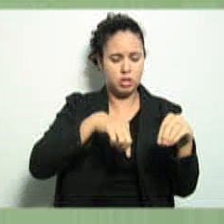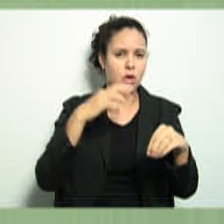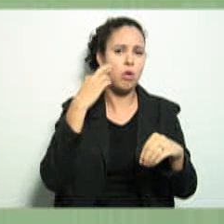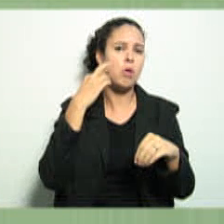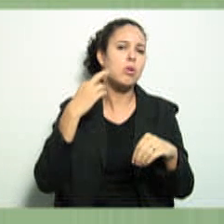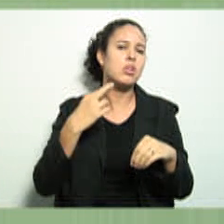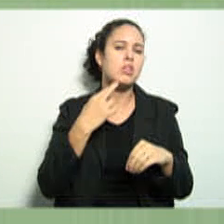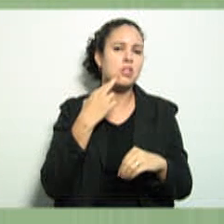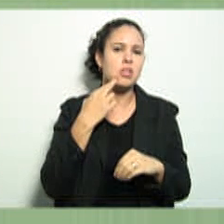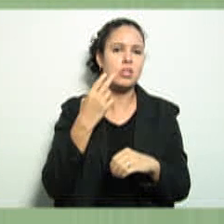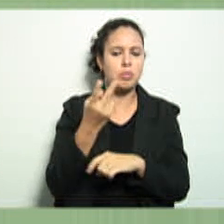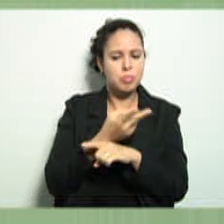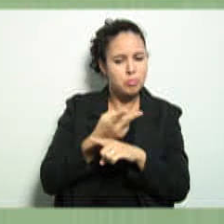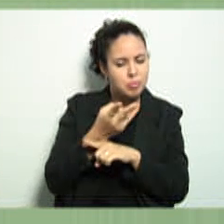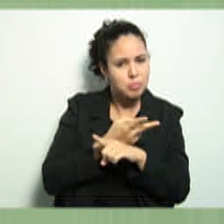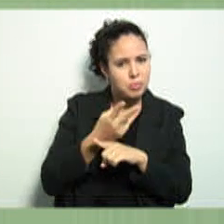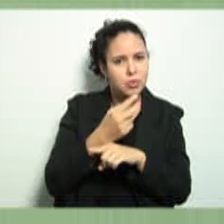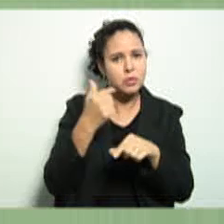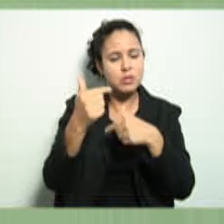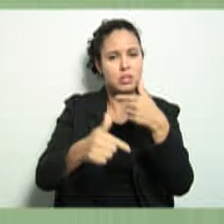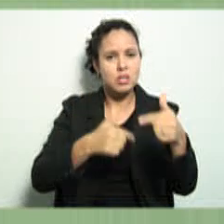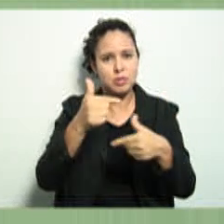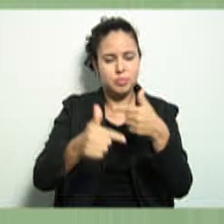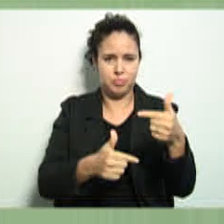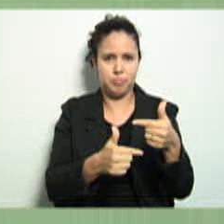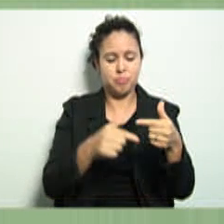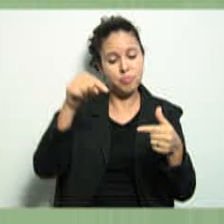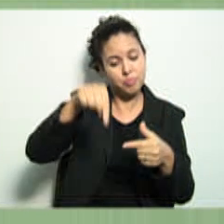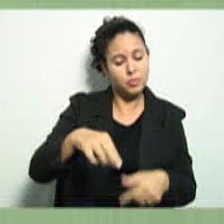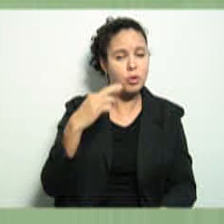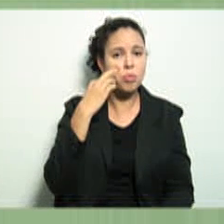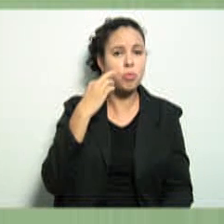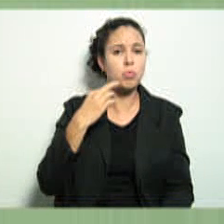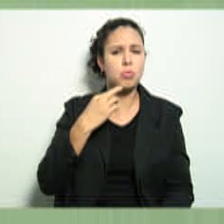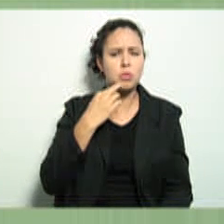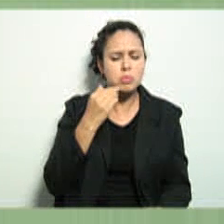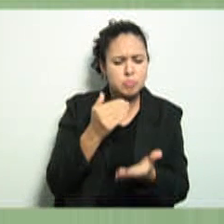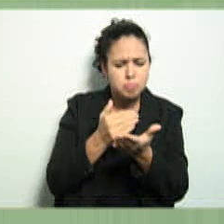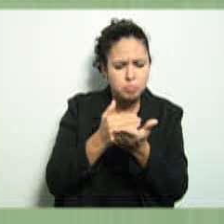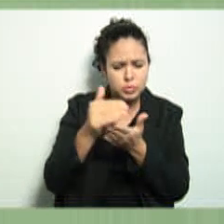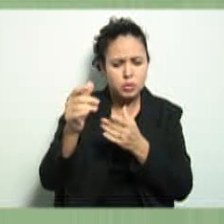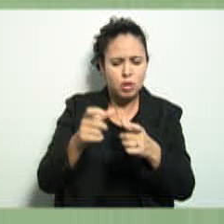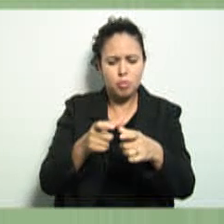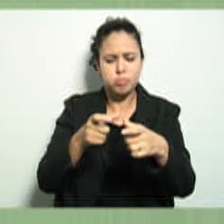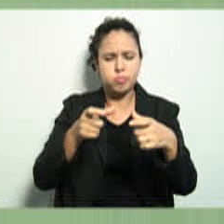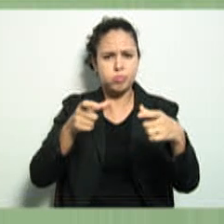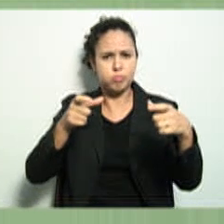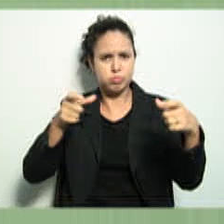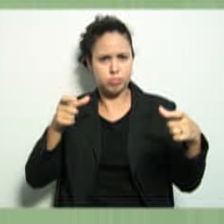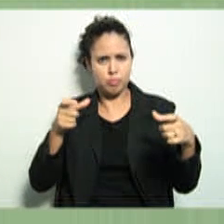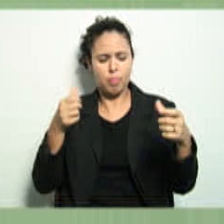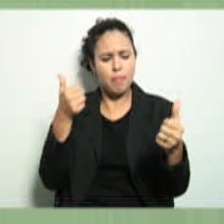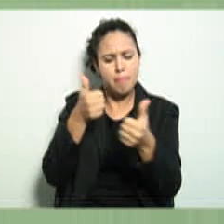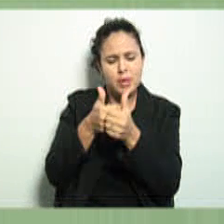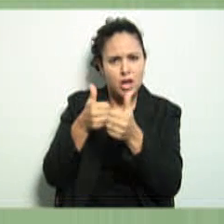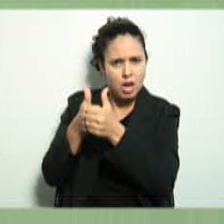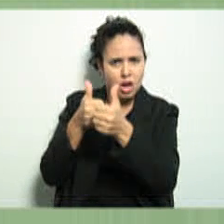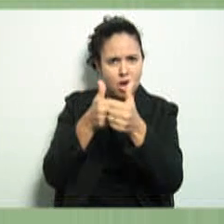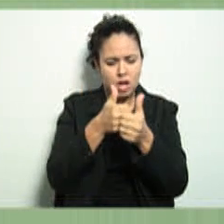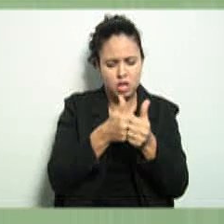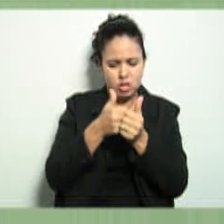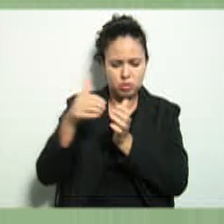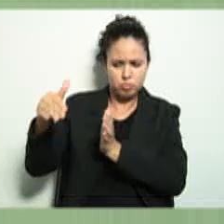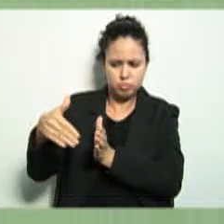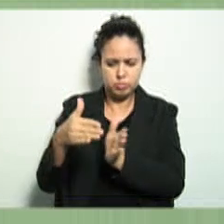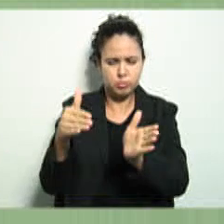Nesse período, a colonização de Rondônia inicia-se às margens dos rios, especialmente na parte